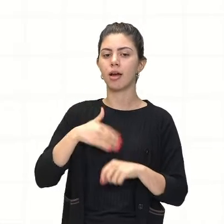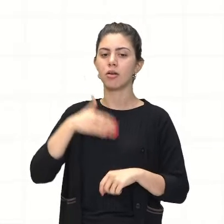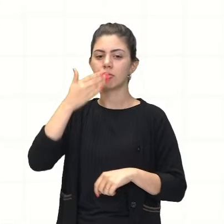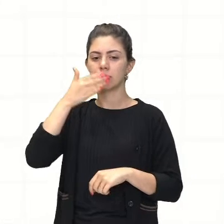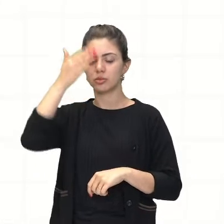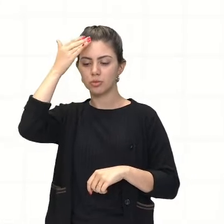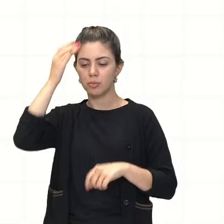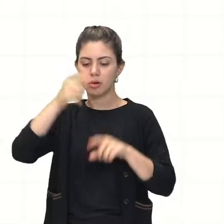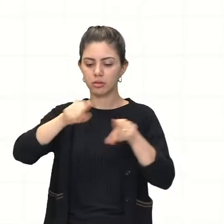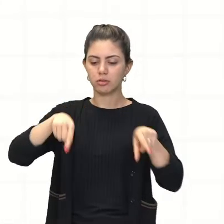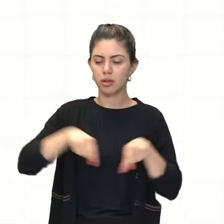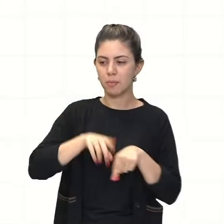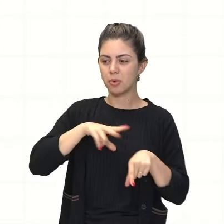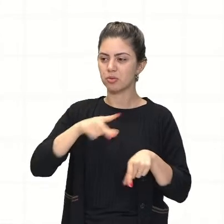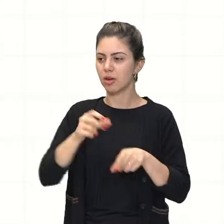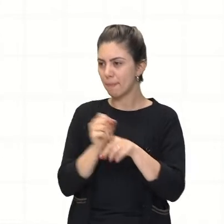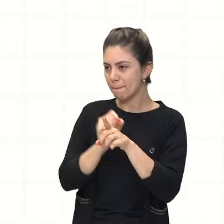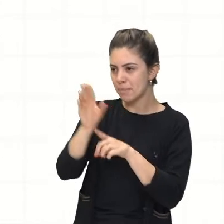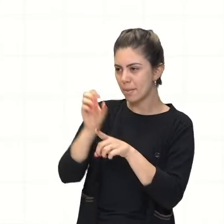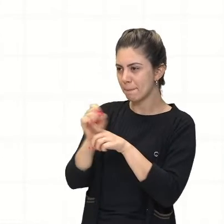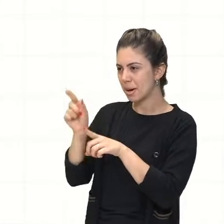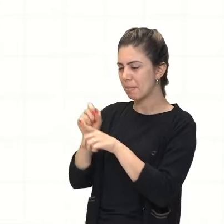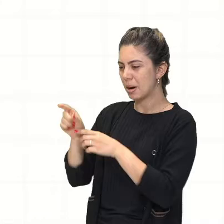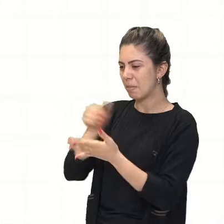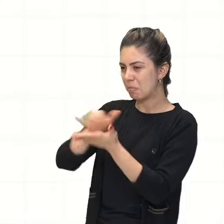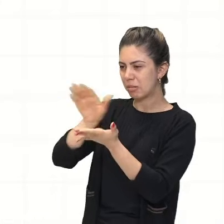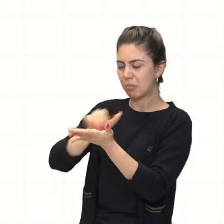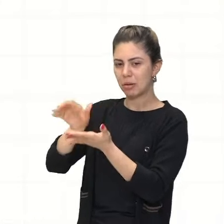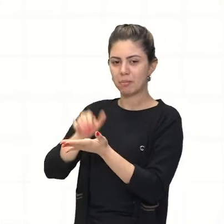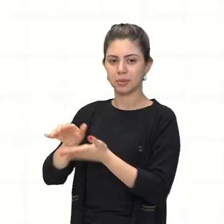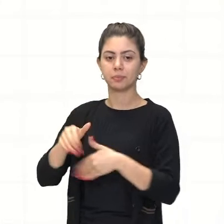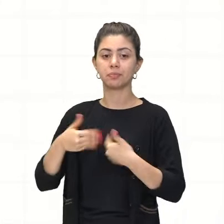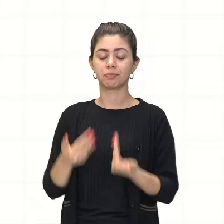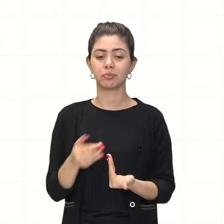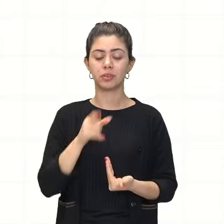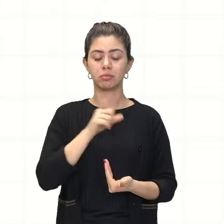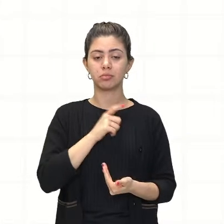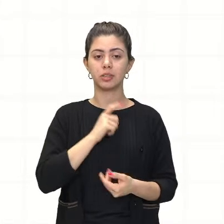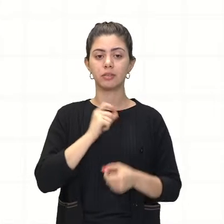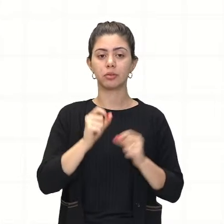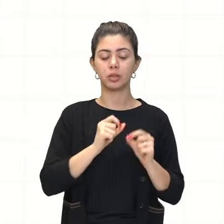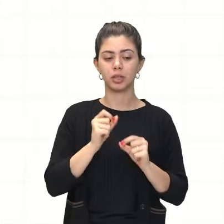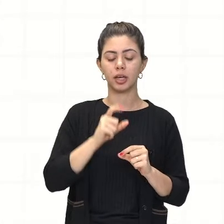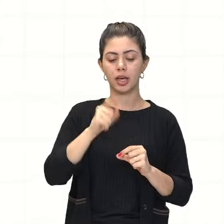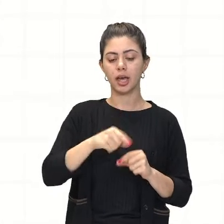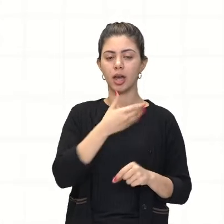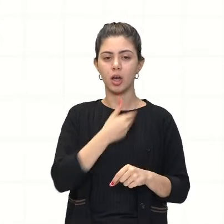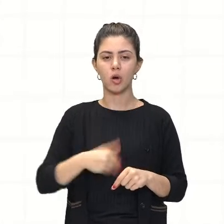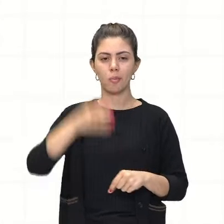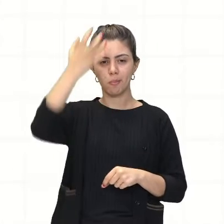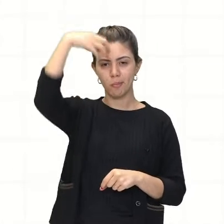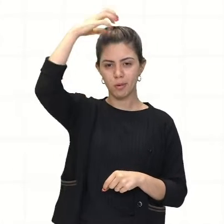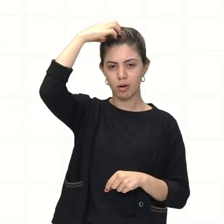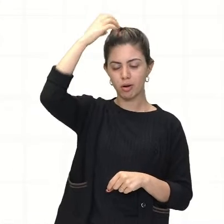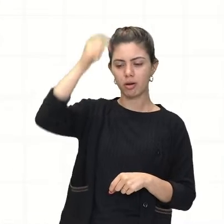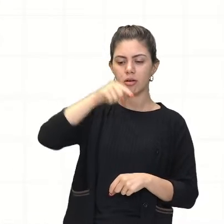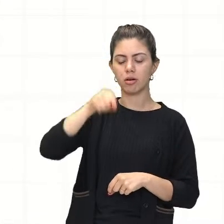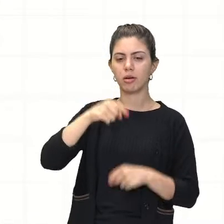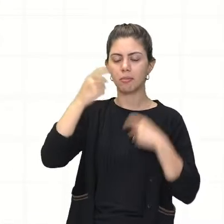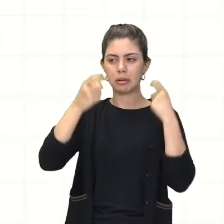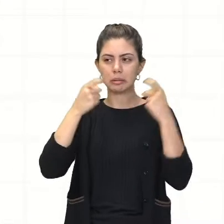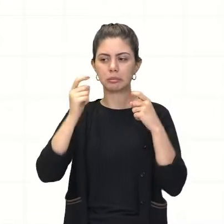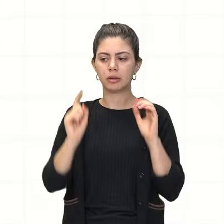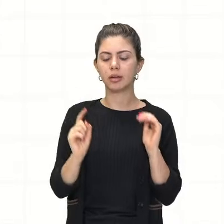muçulmanos do território português. Então, ao mesmo tempo em que os reis da dinastia de Borgonha estão preocupados com essa